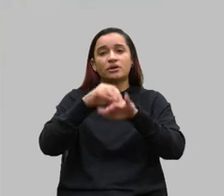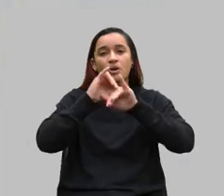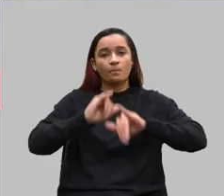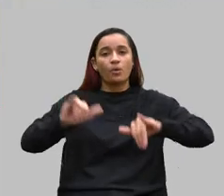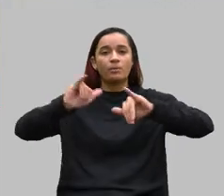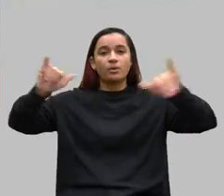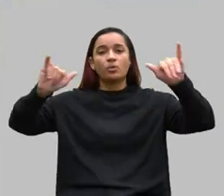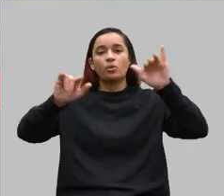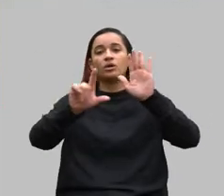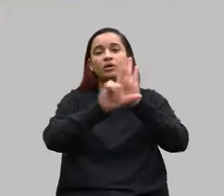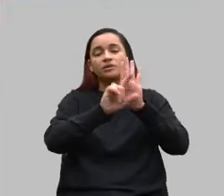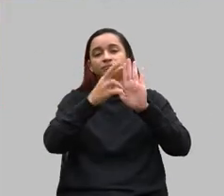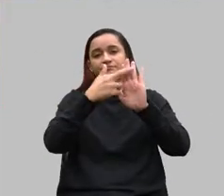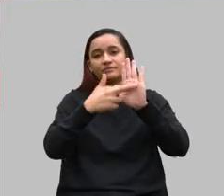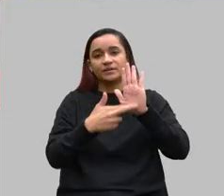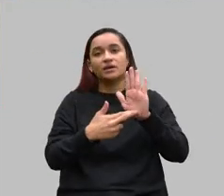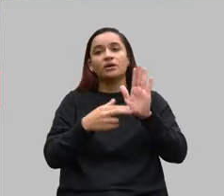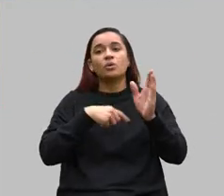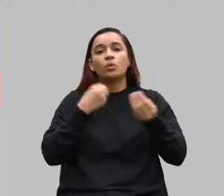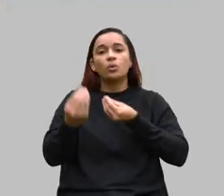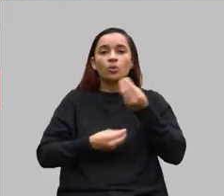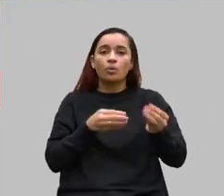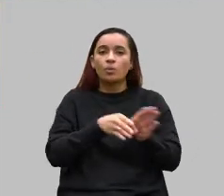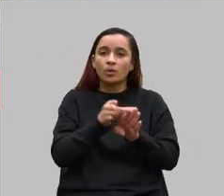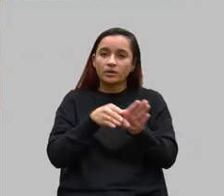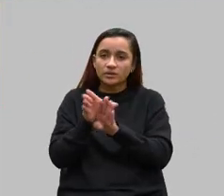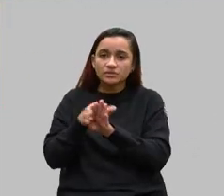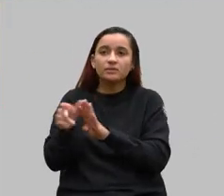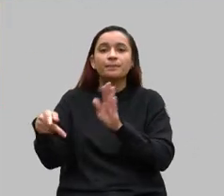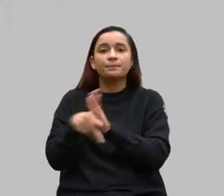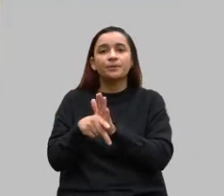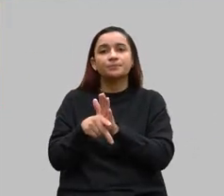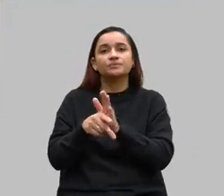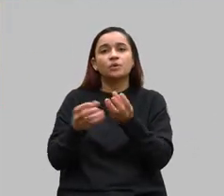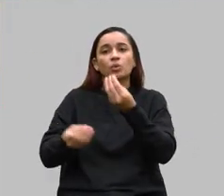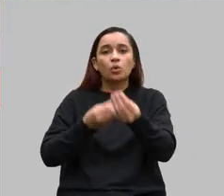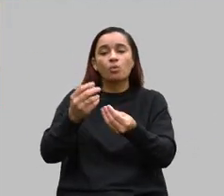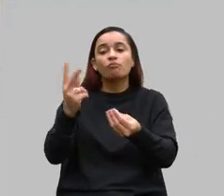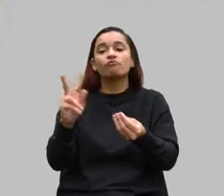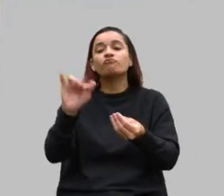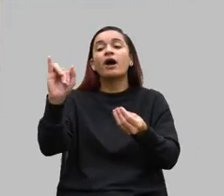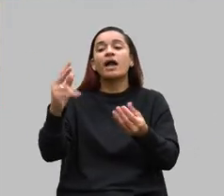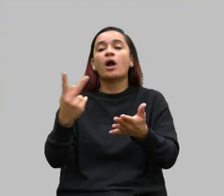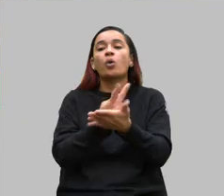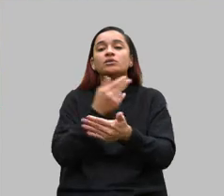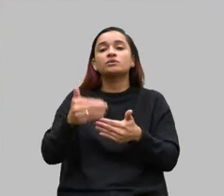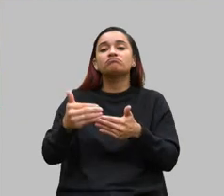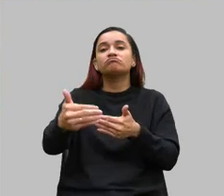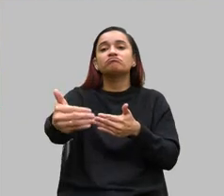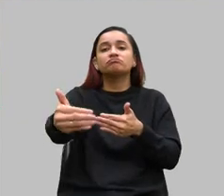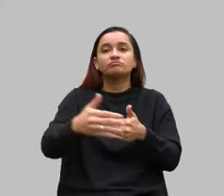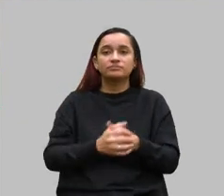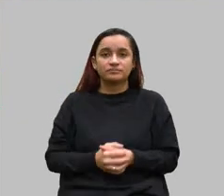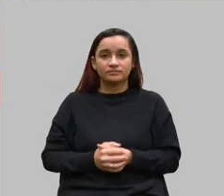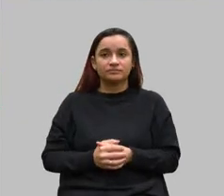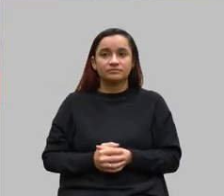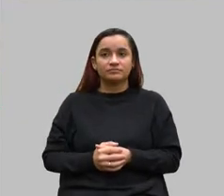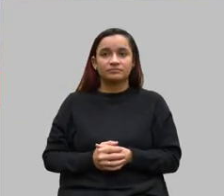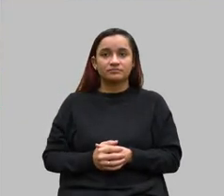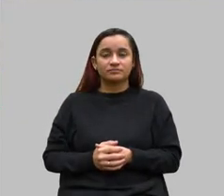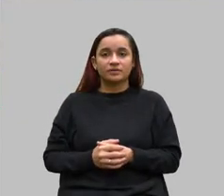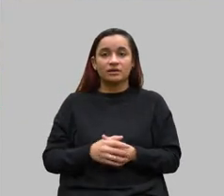as diretrizes de como é que as prorrogações antecipadas devem acontecer daqui PR frente com critérios